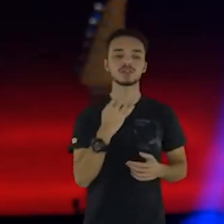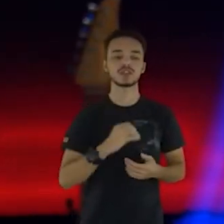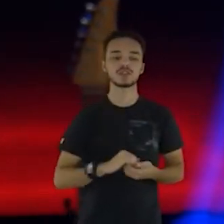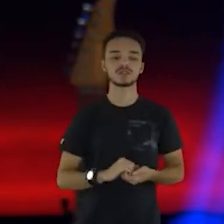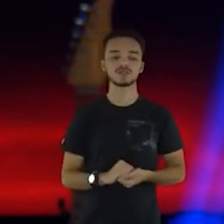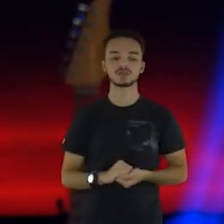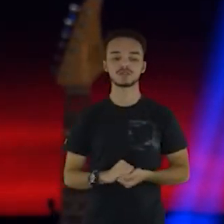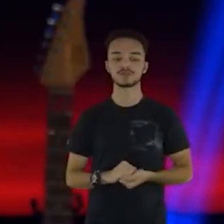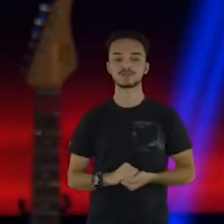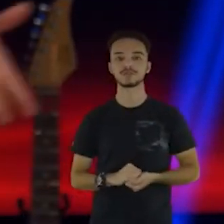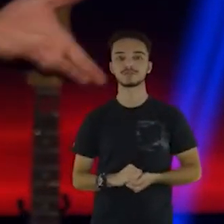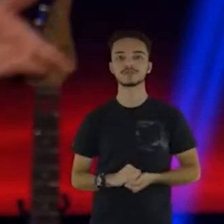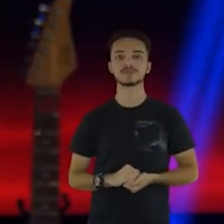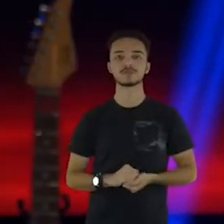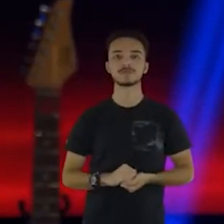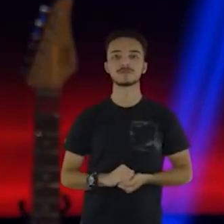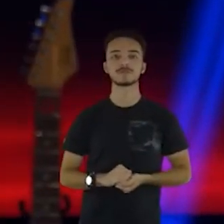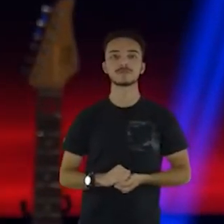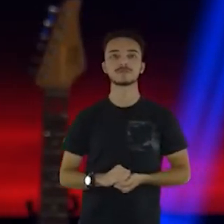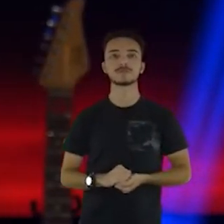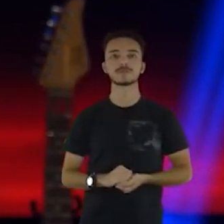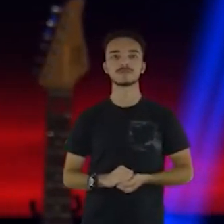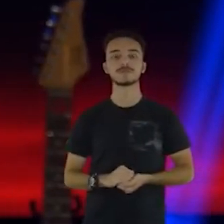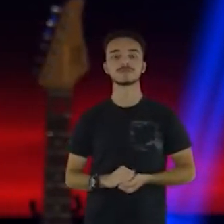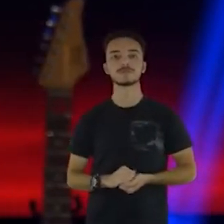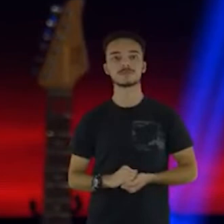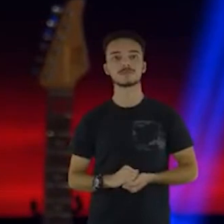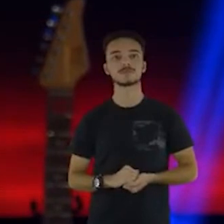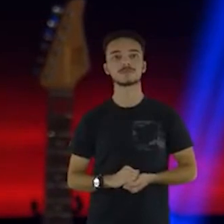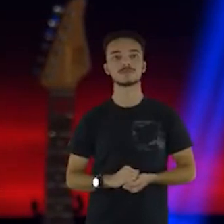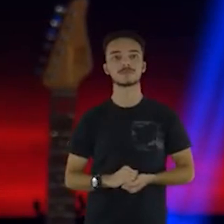Como você faz com essa oportunidade que o mundo está te apresentando?